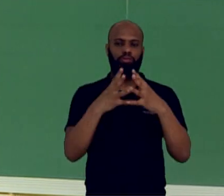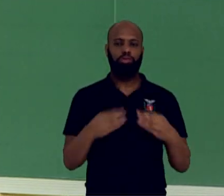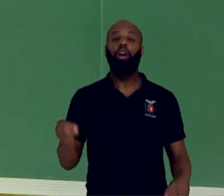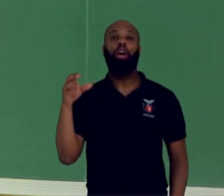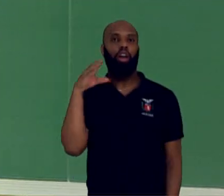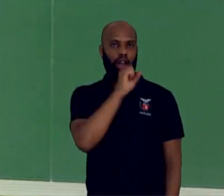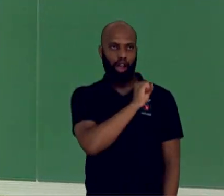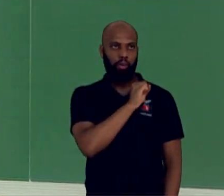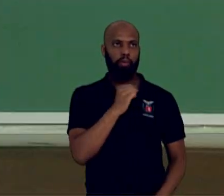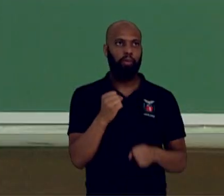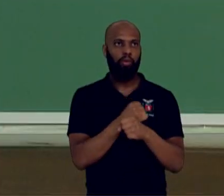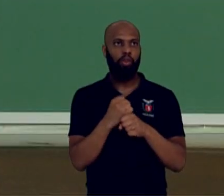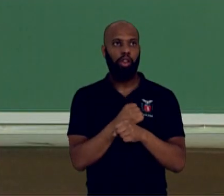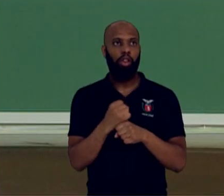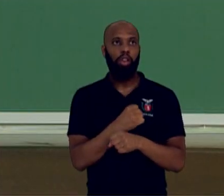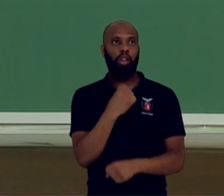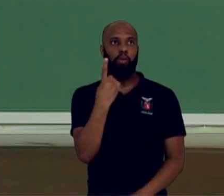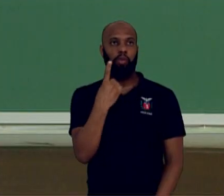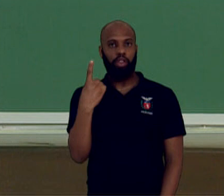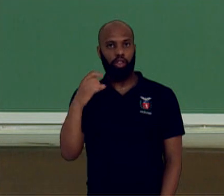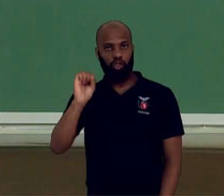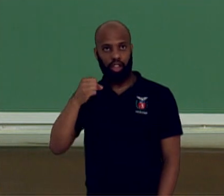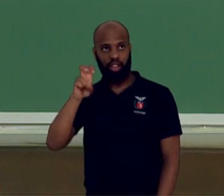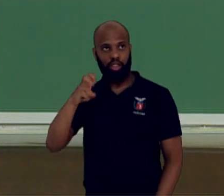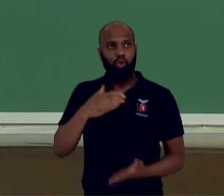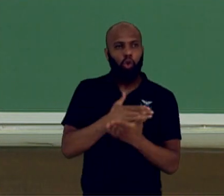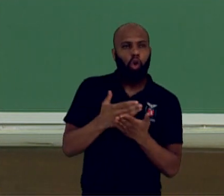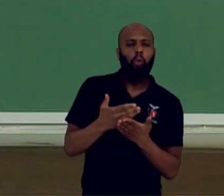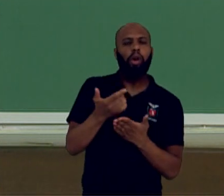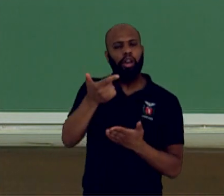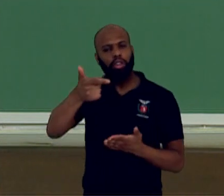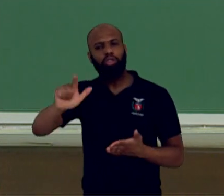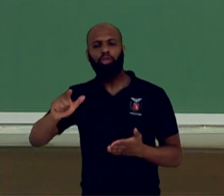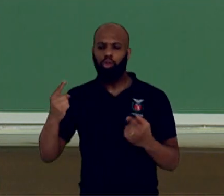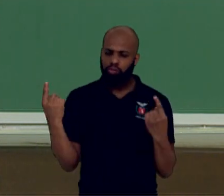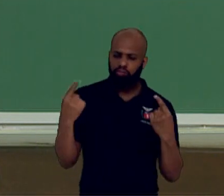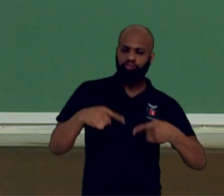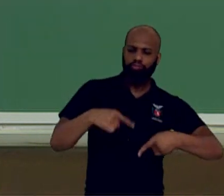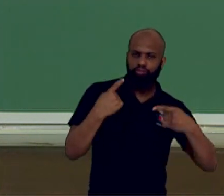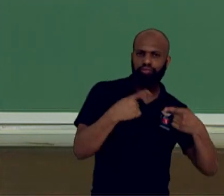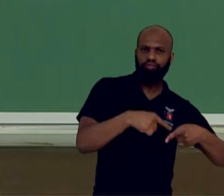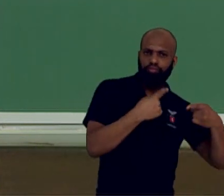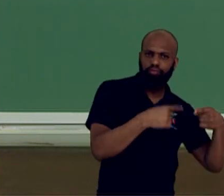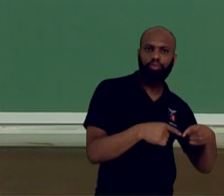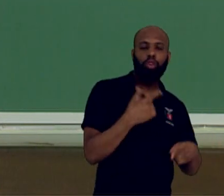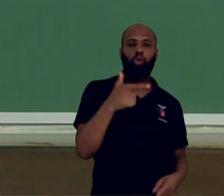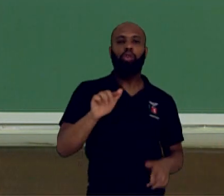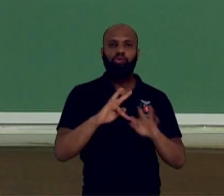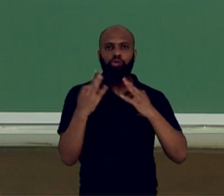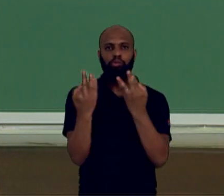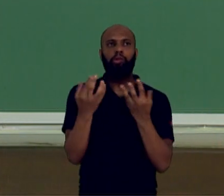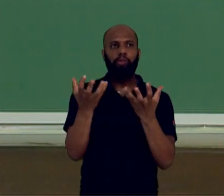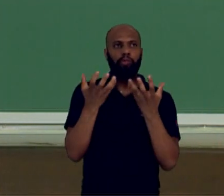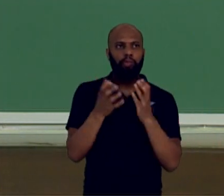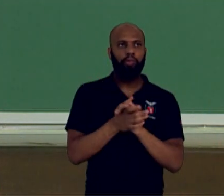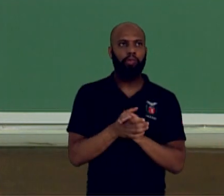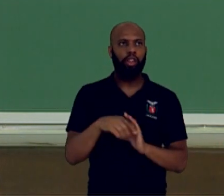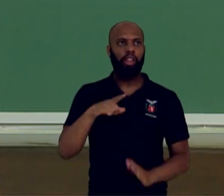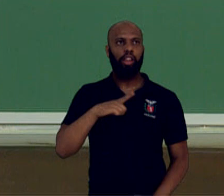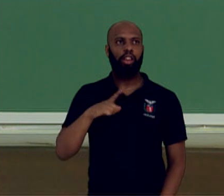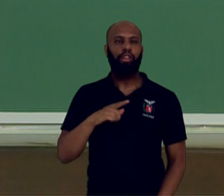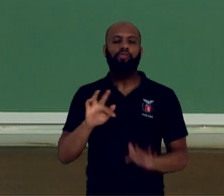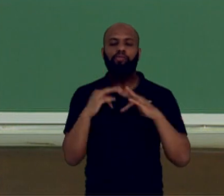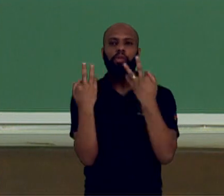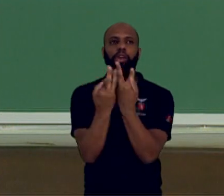Em 1185, começam as disputas novamente. Né, as outras famílias continuam disputando poder, e a família